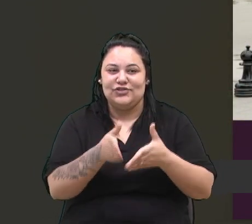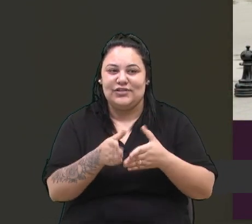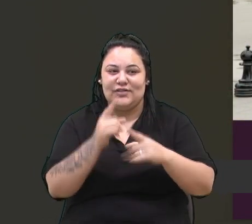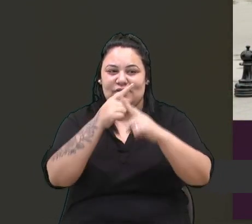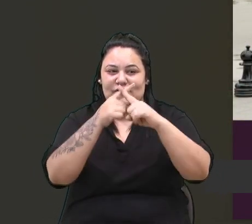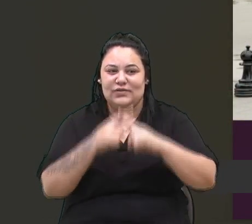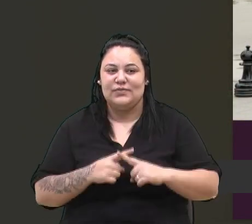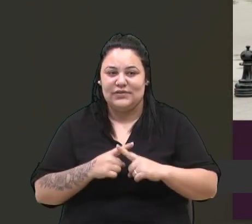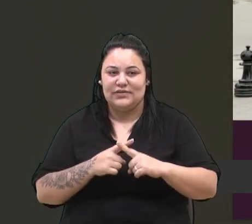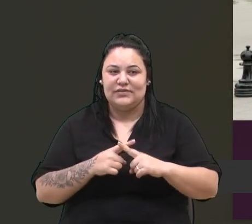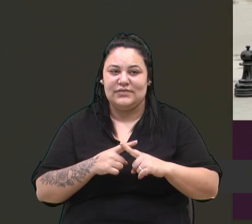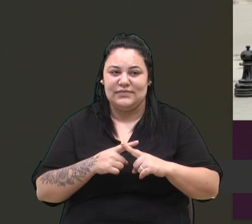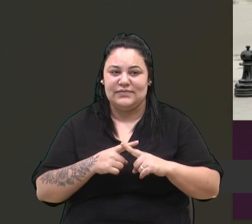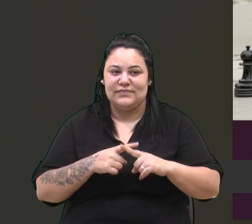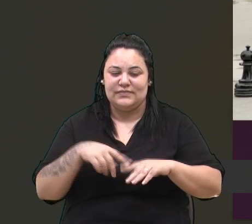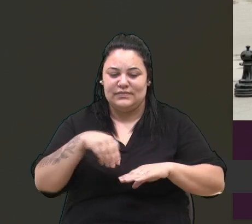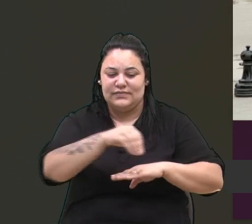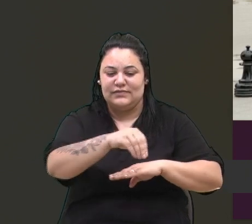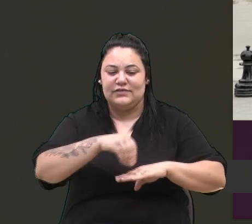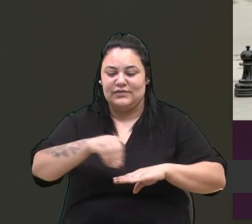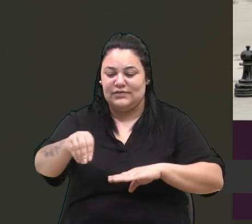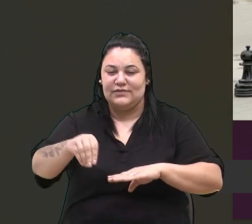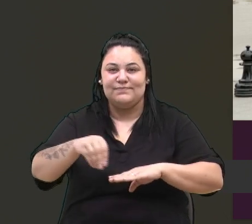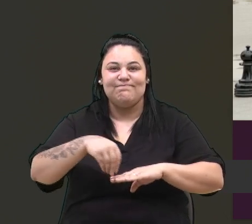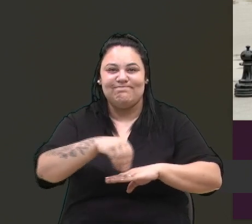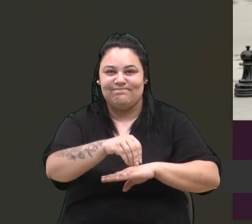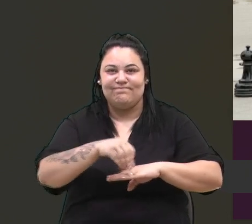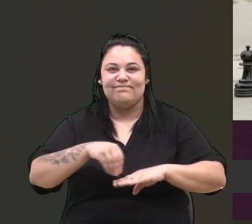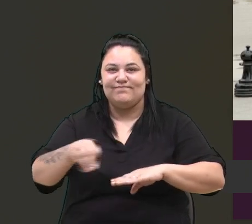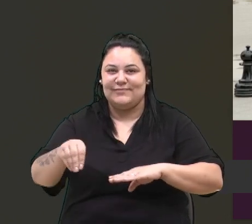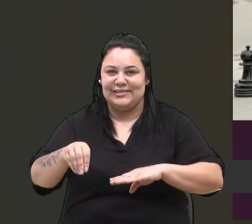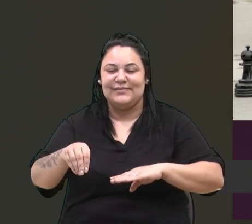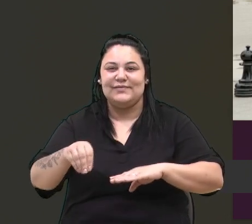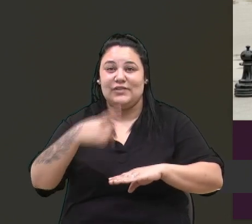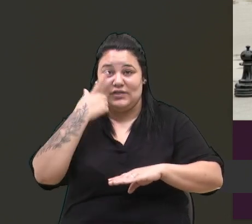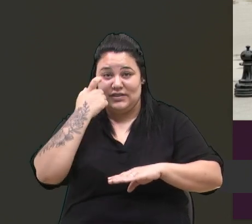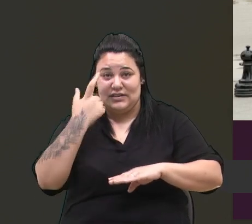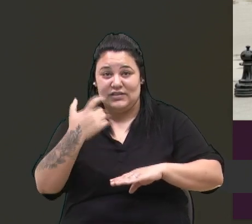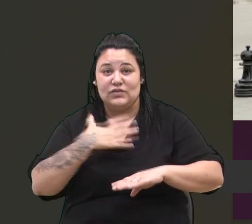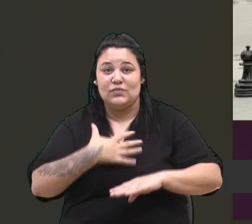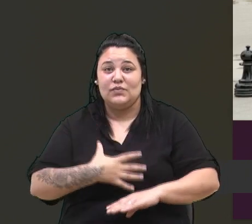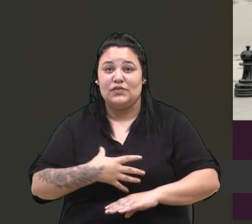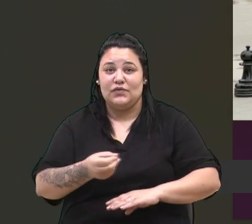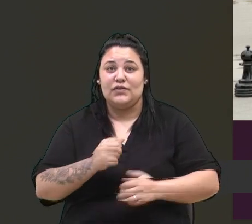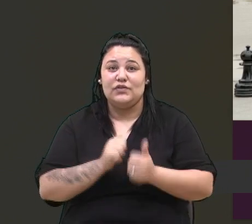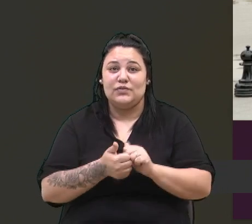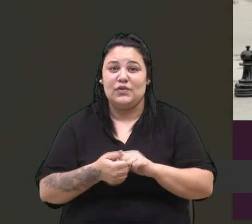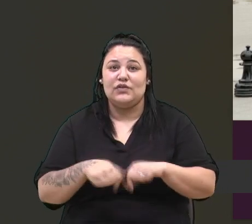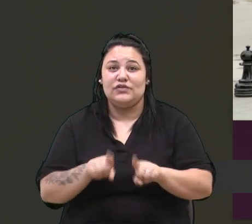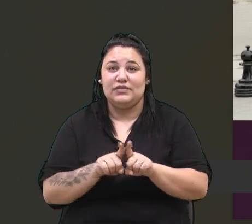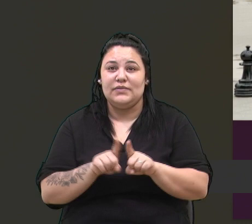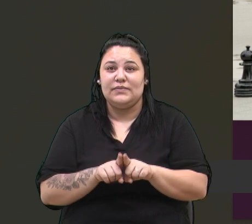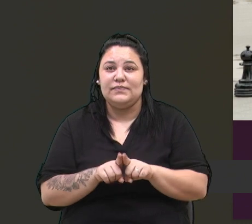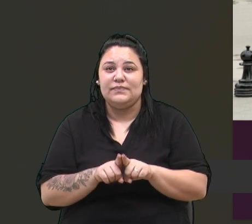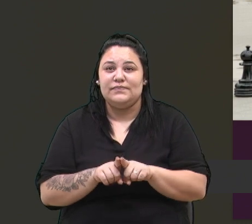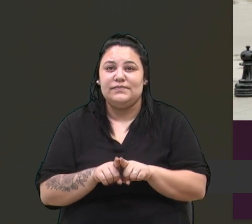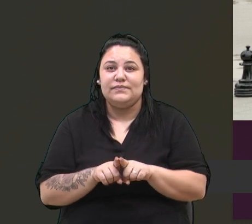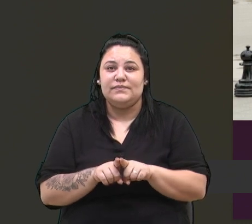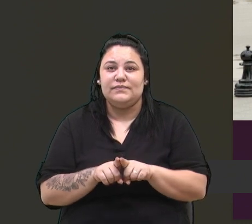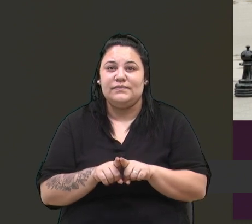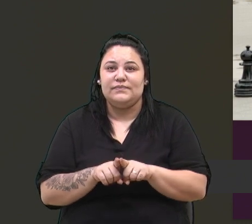de xadrez já há alguns anos, em virtude do interesse dos meus filhos pelo esporte. E